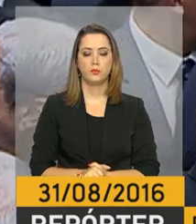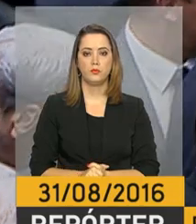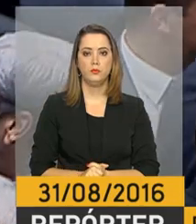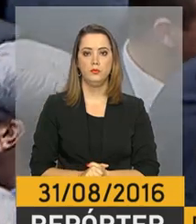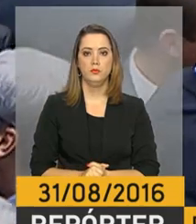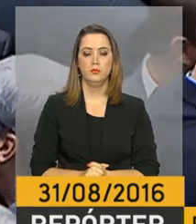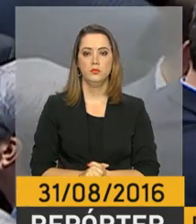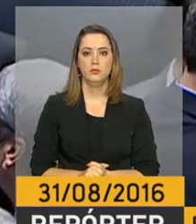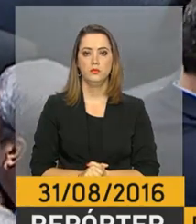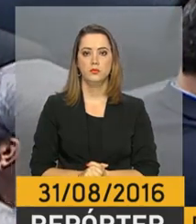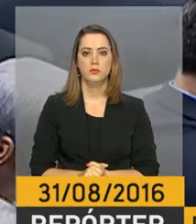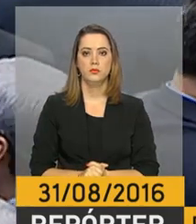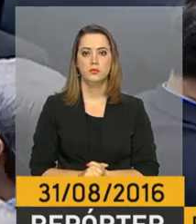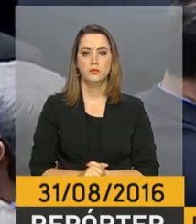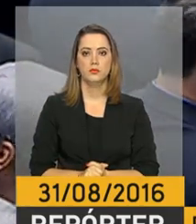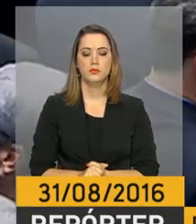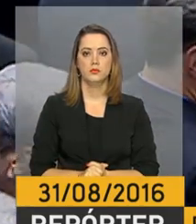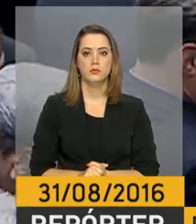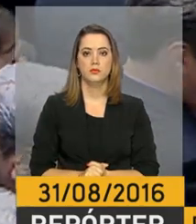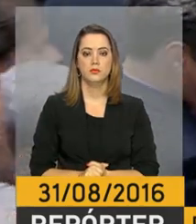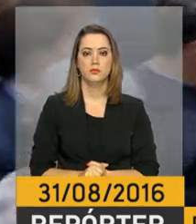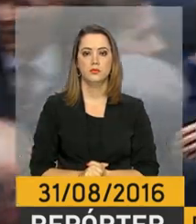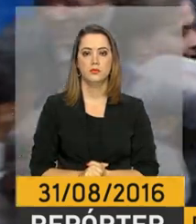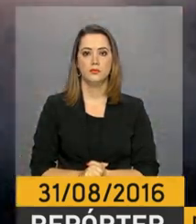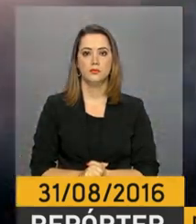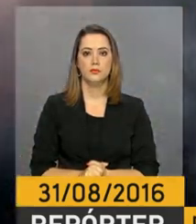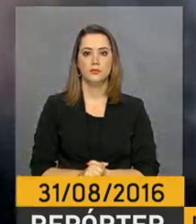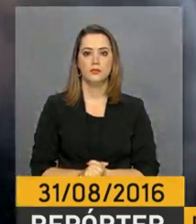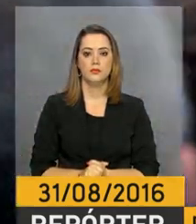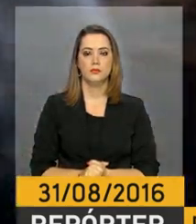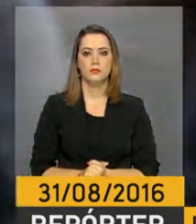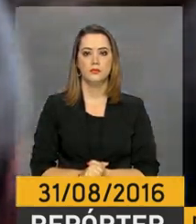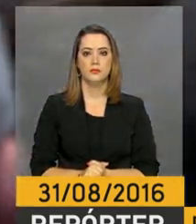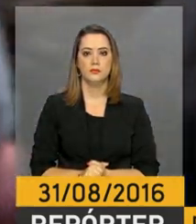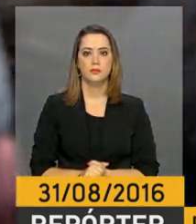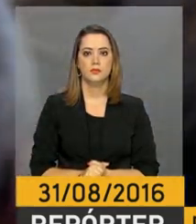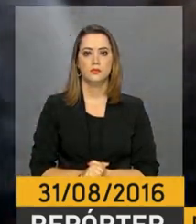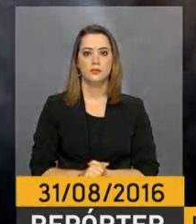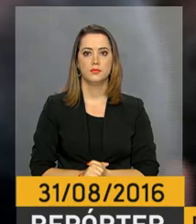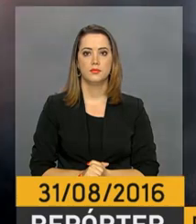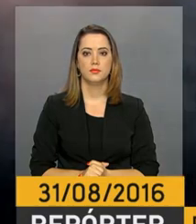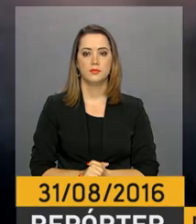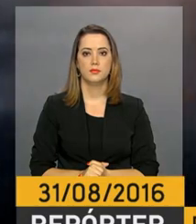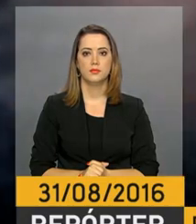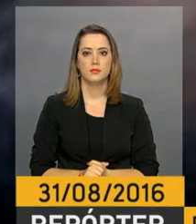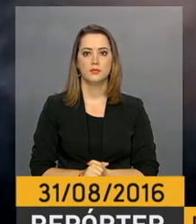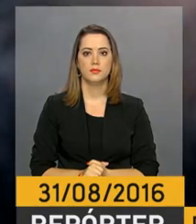Thank you.